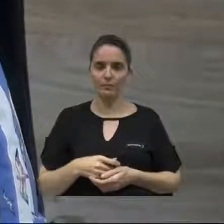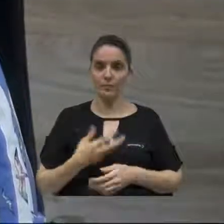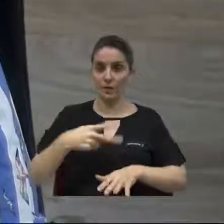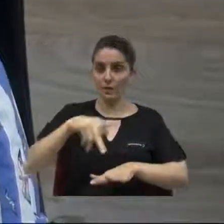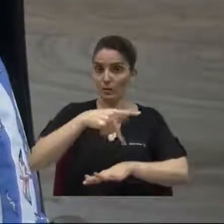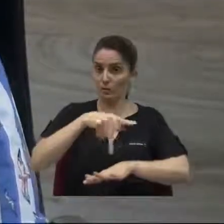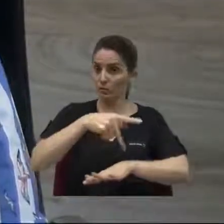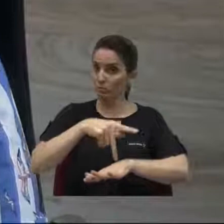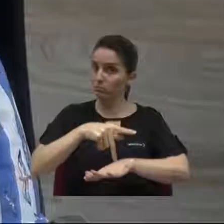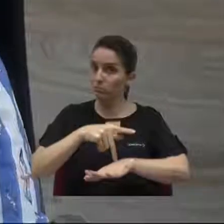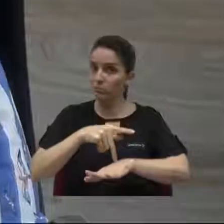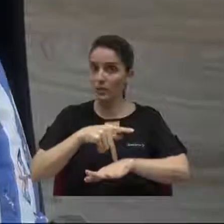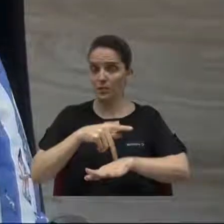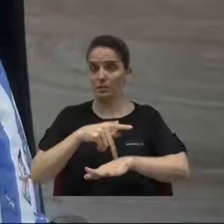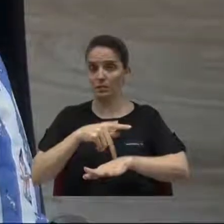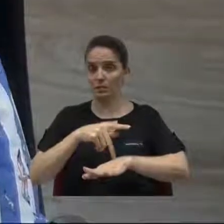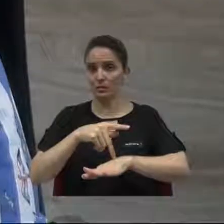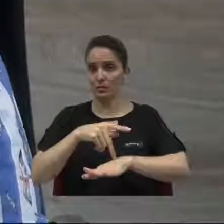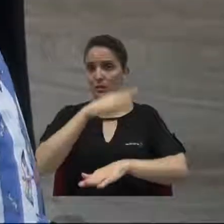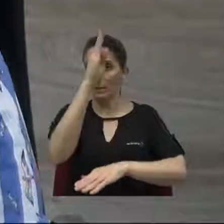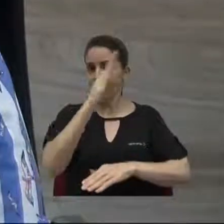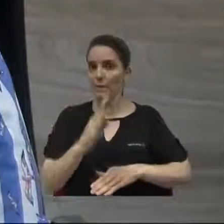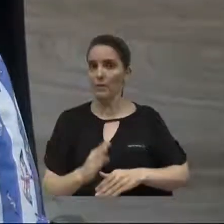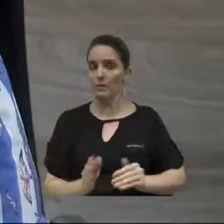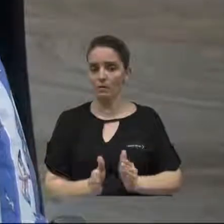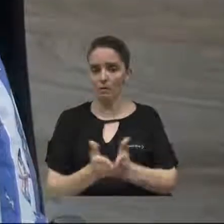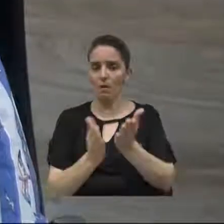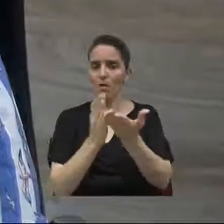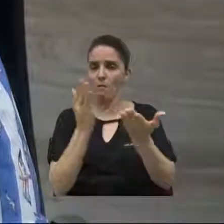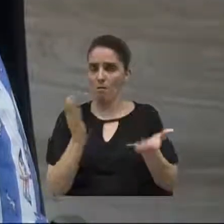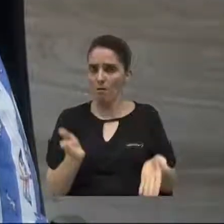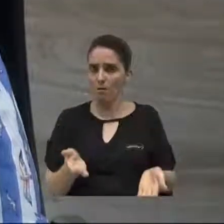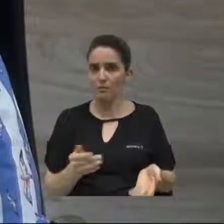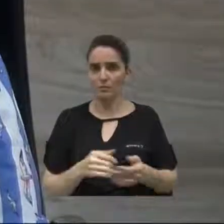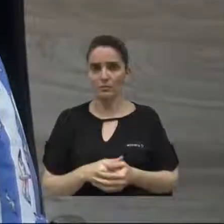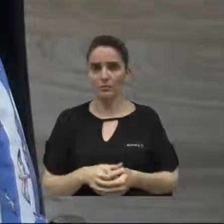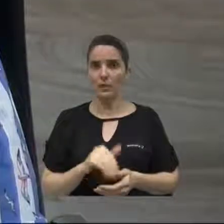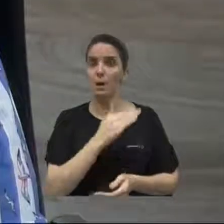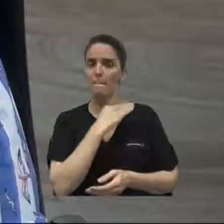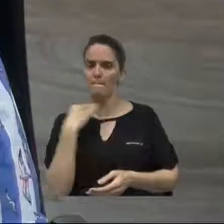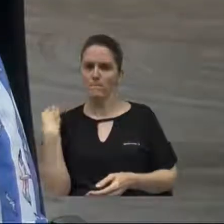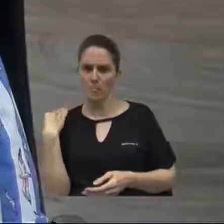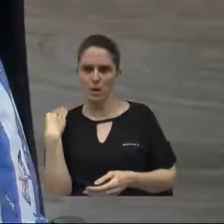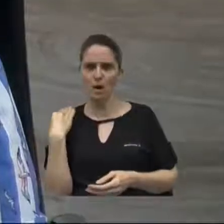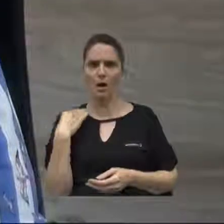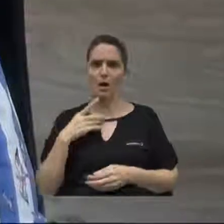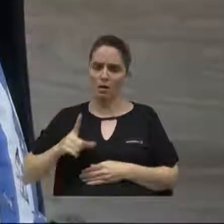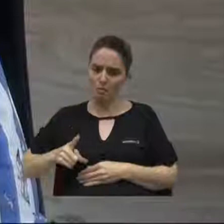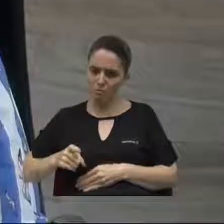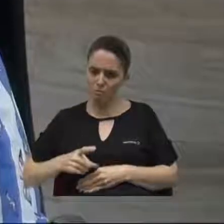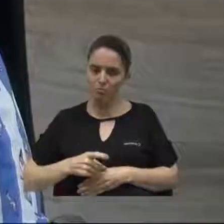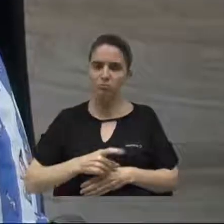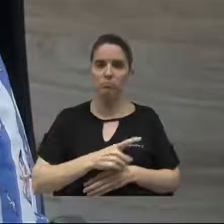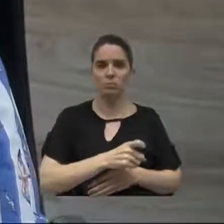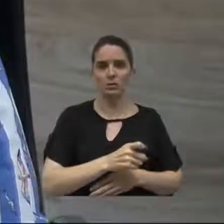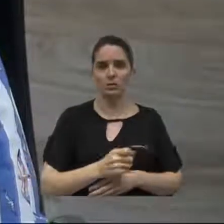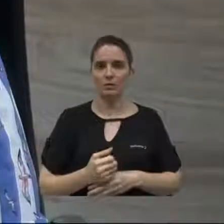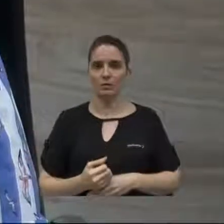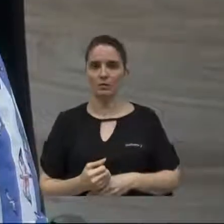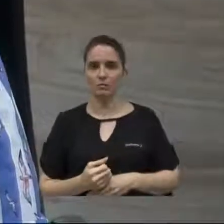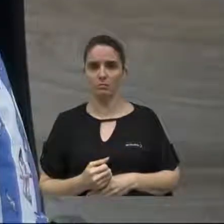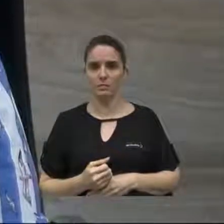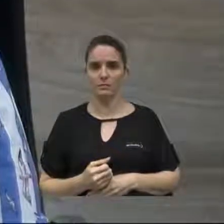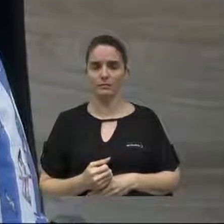país subdesenvolvido que somos, que ainda, como eu falei, ainda morremos de parasitose,